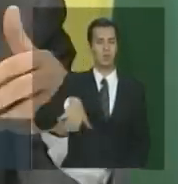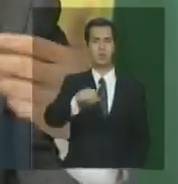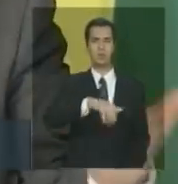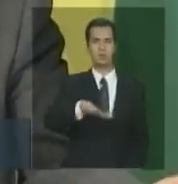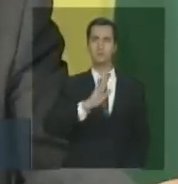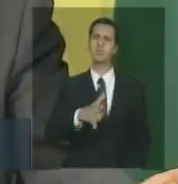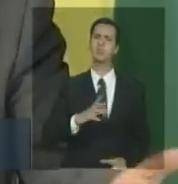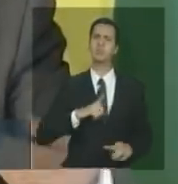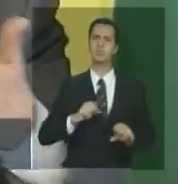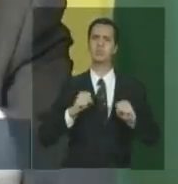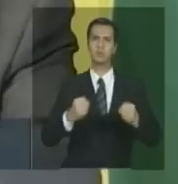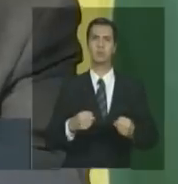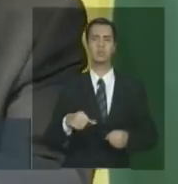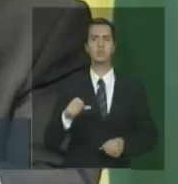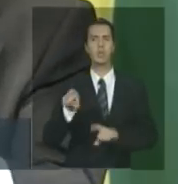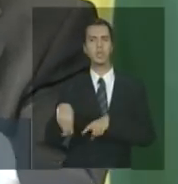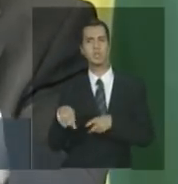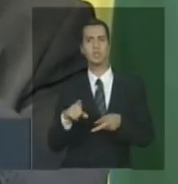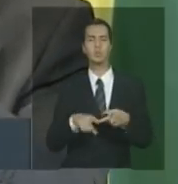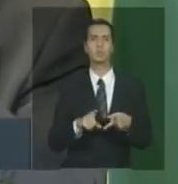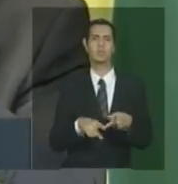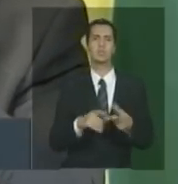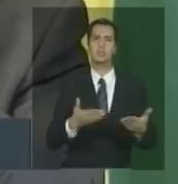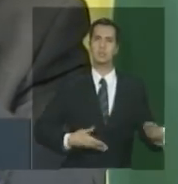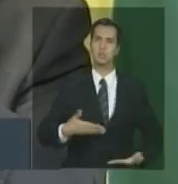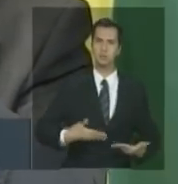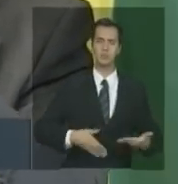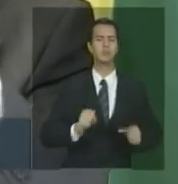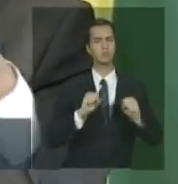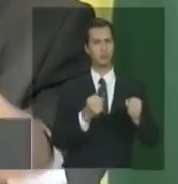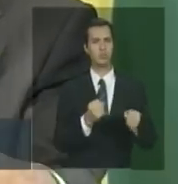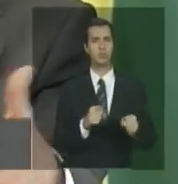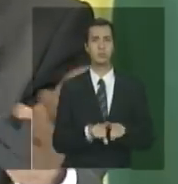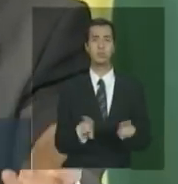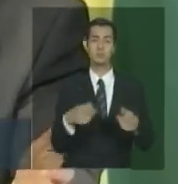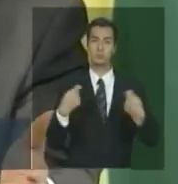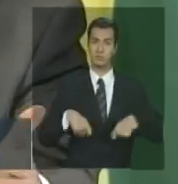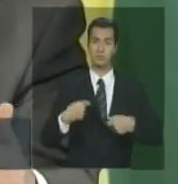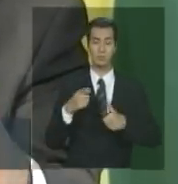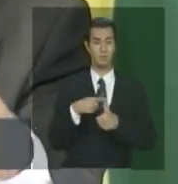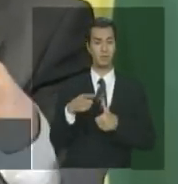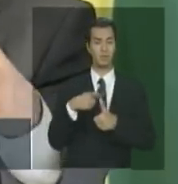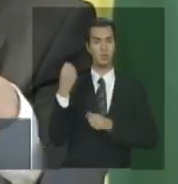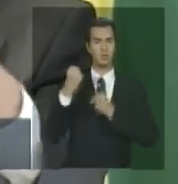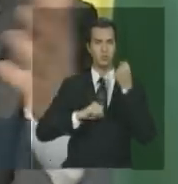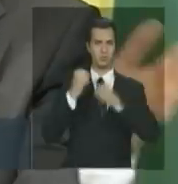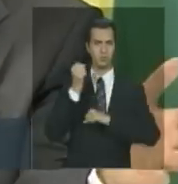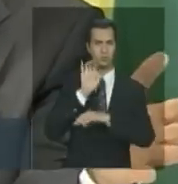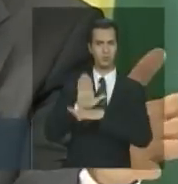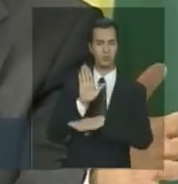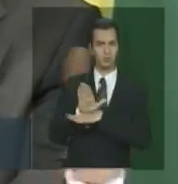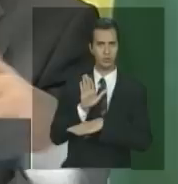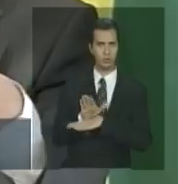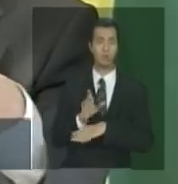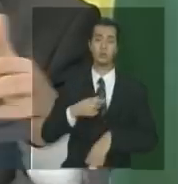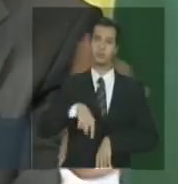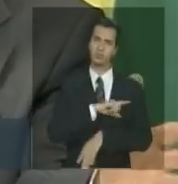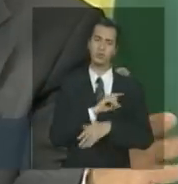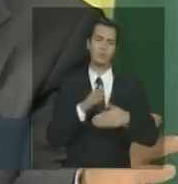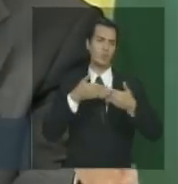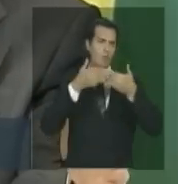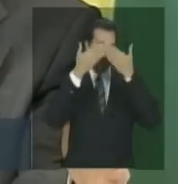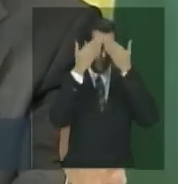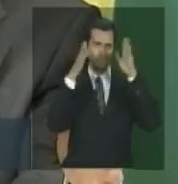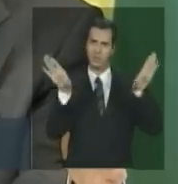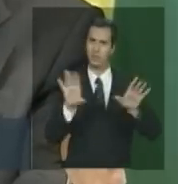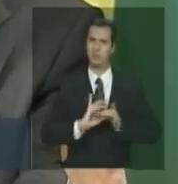setor agrícola estão bastante sólidos. Então, nós temos que primeiro dar estímulos para a indústria. E estamos abertos, estamos